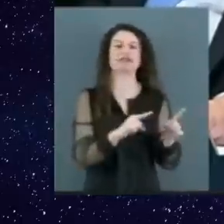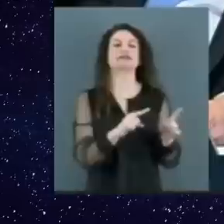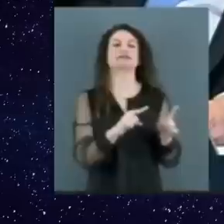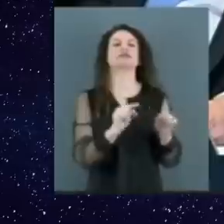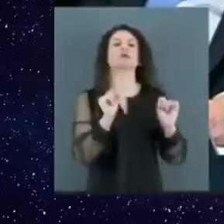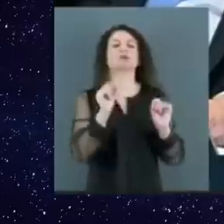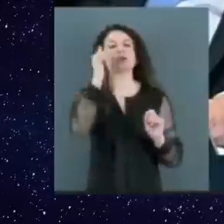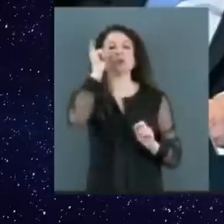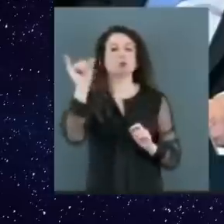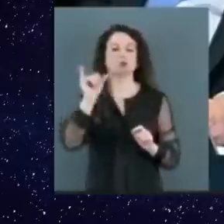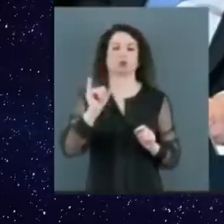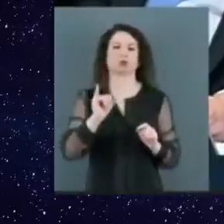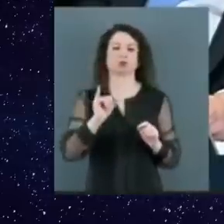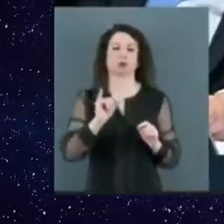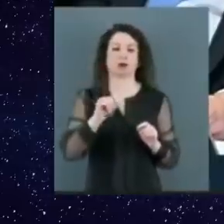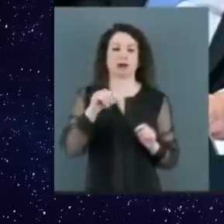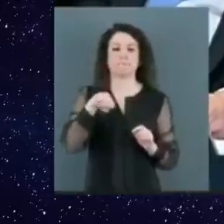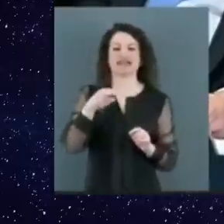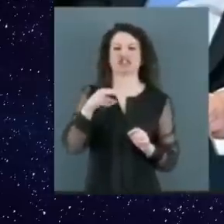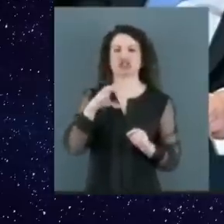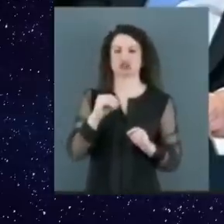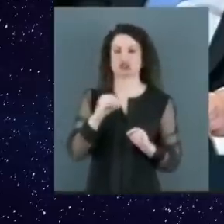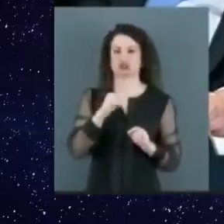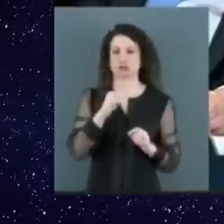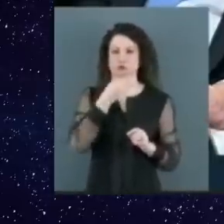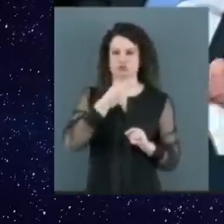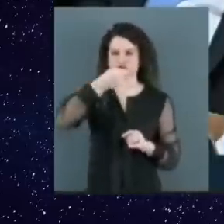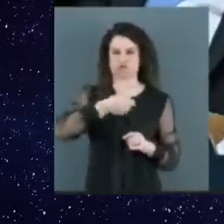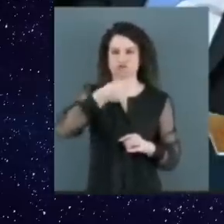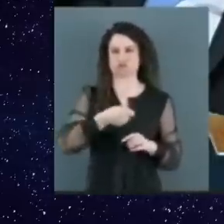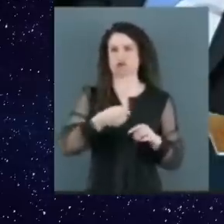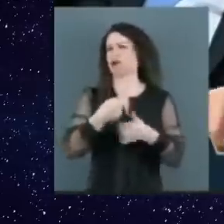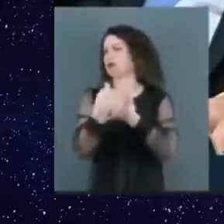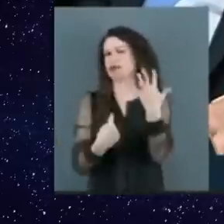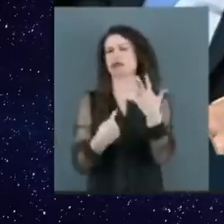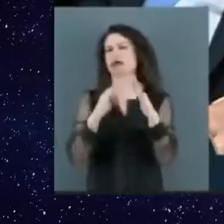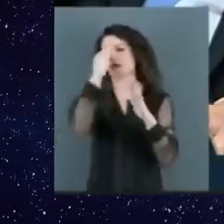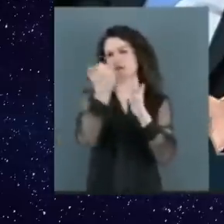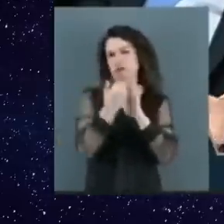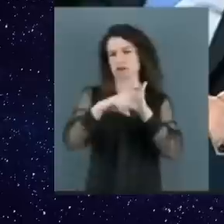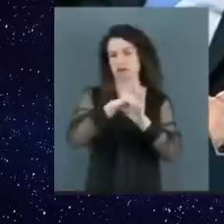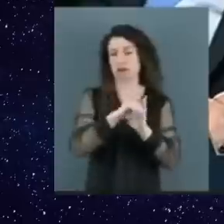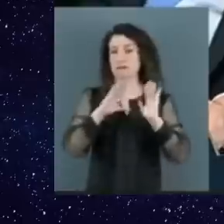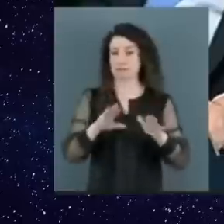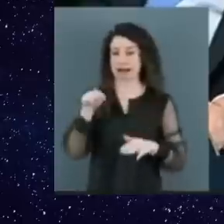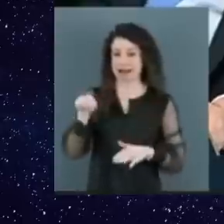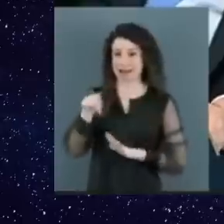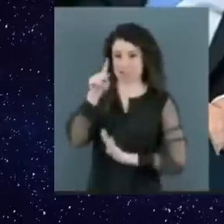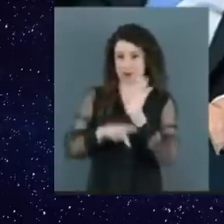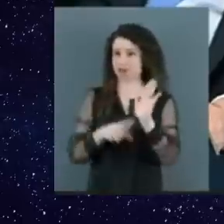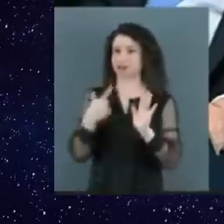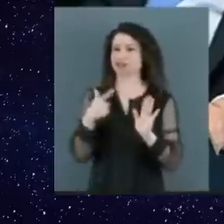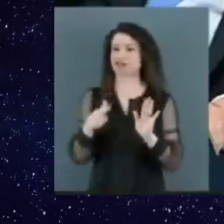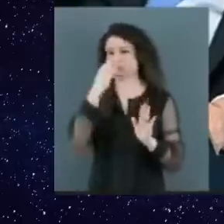lideranças comunitárias na resolução dos problemas relativos à criminalidade. No entanto, Pronace não obteve êxito social,